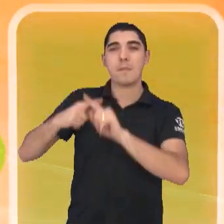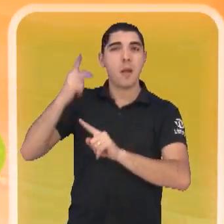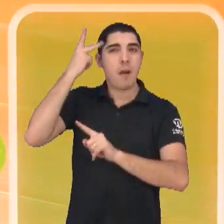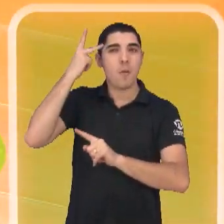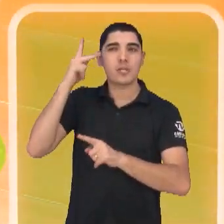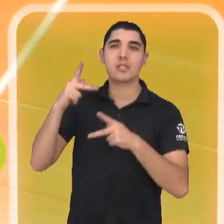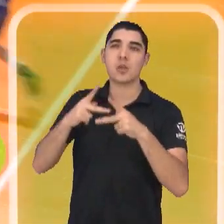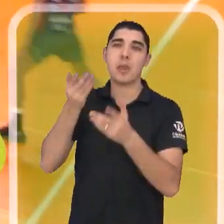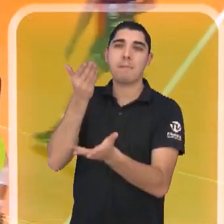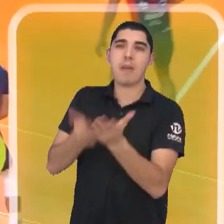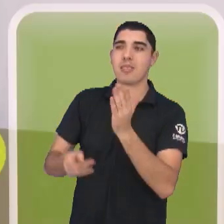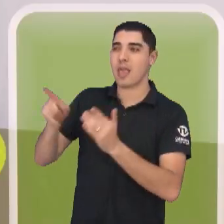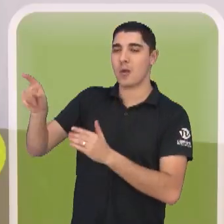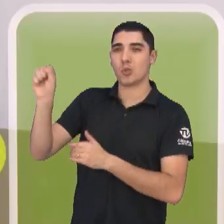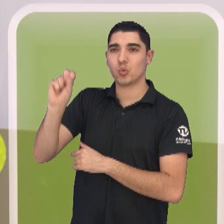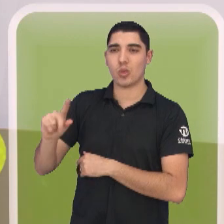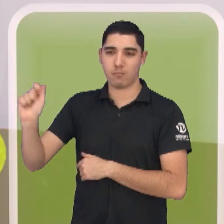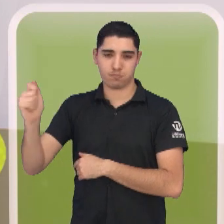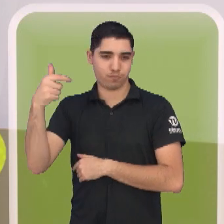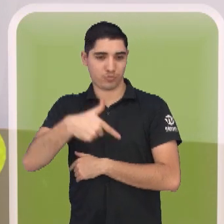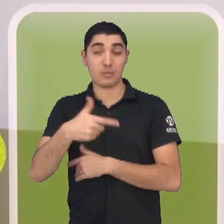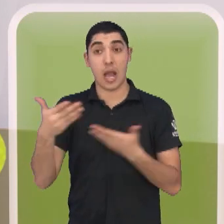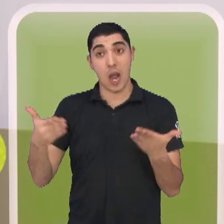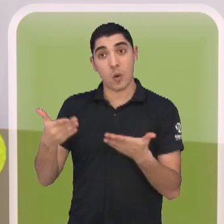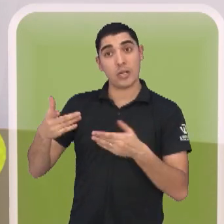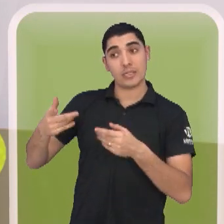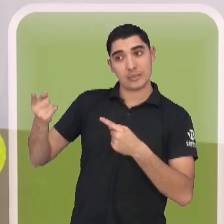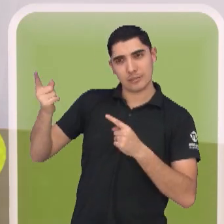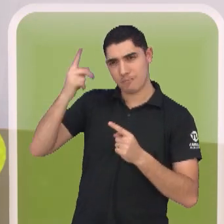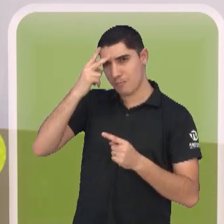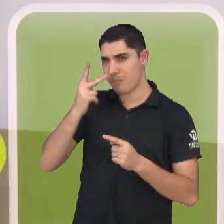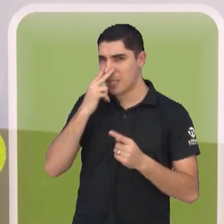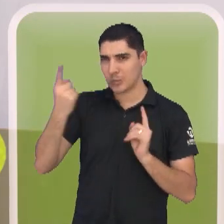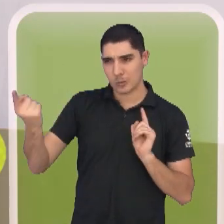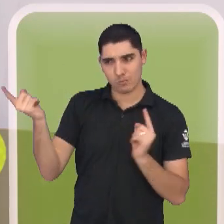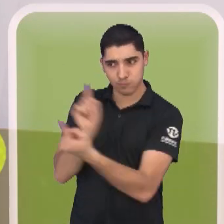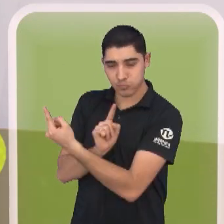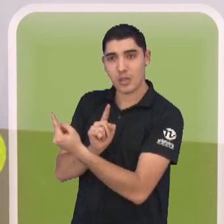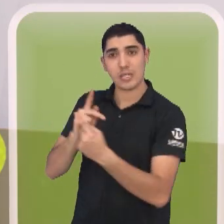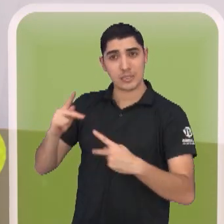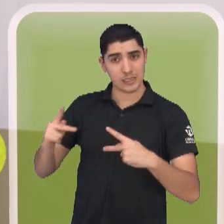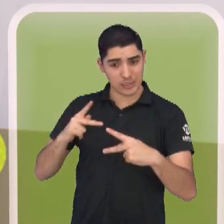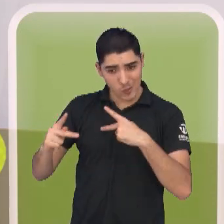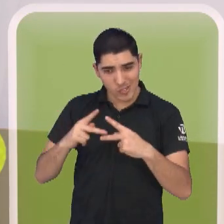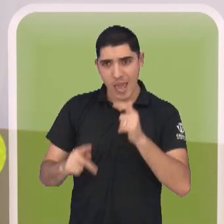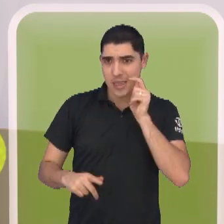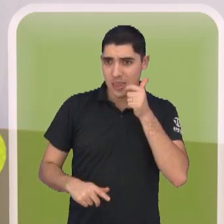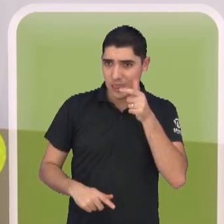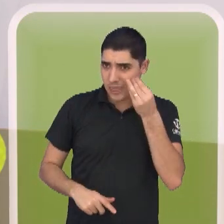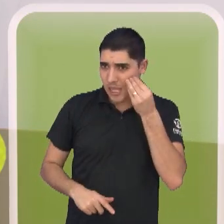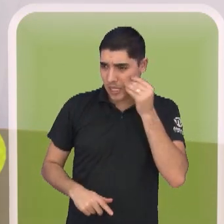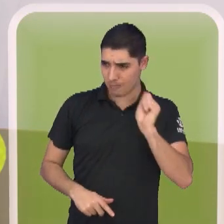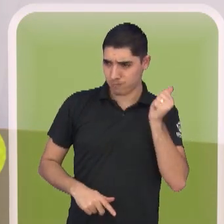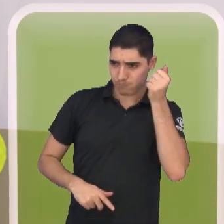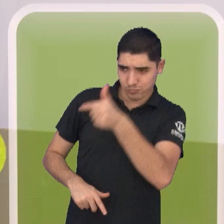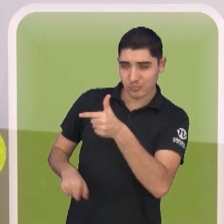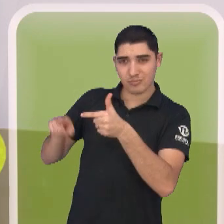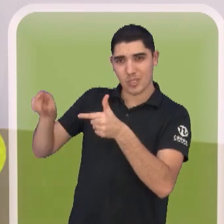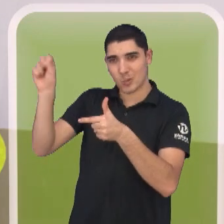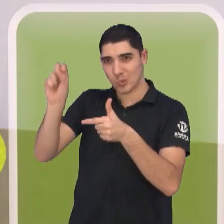se São Zé sai né com esse Resultado positivo é já aqui na superliga não tem não tem tido bons resultados também em casa